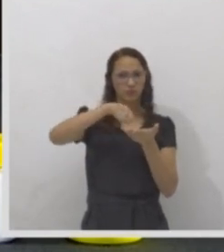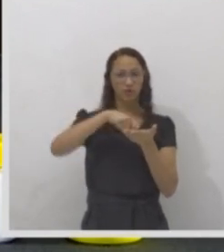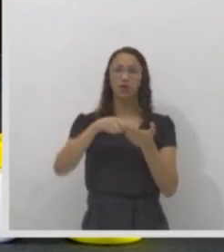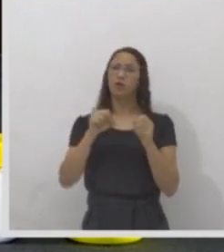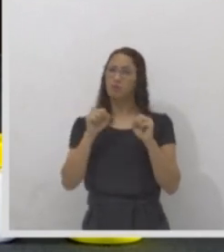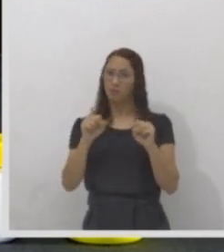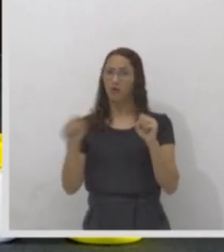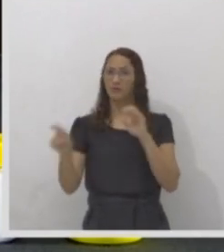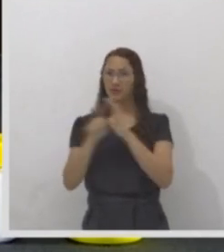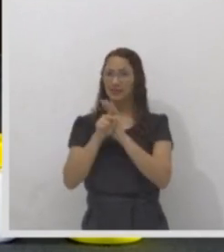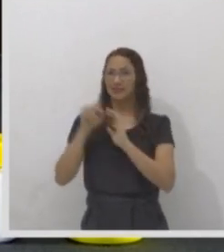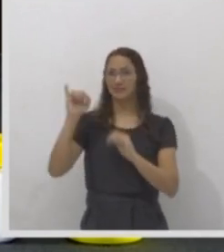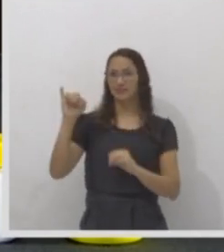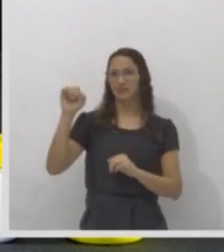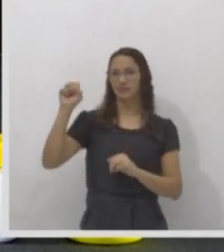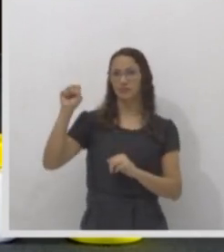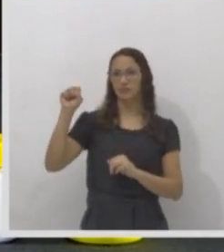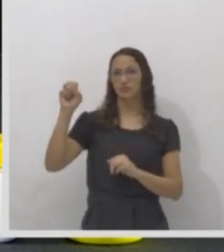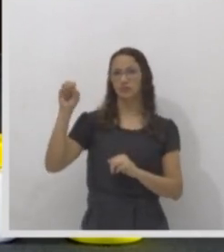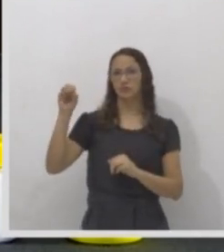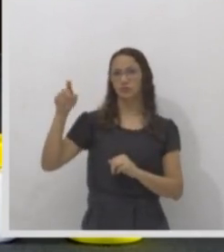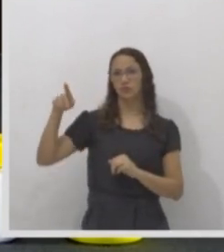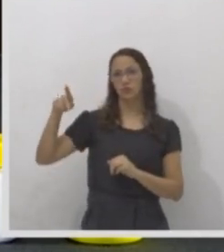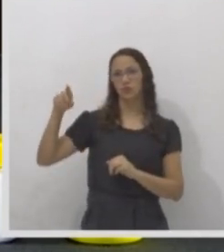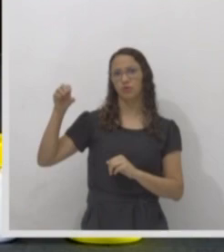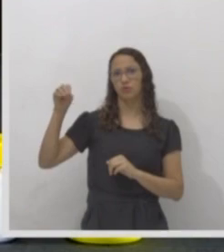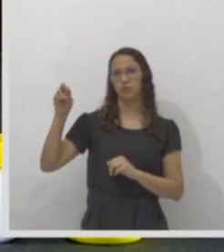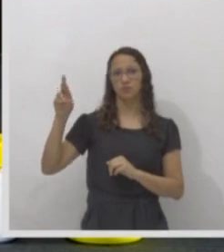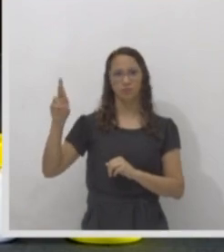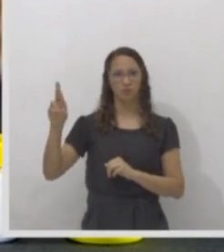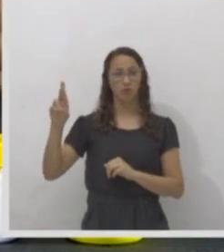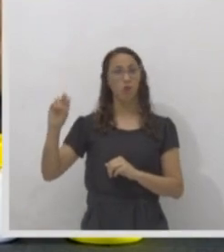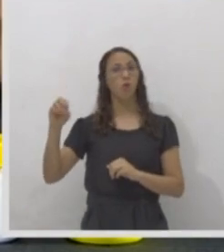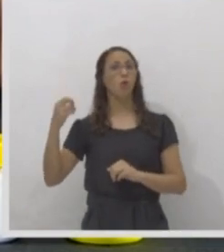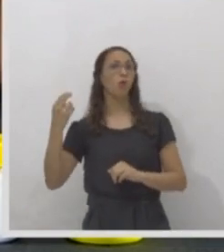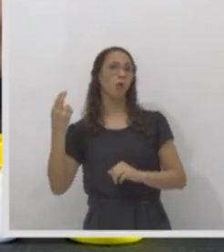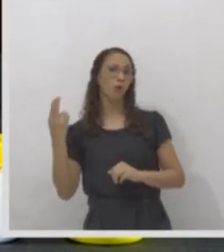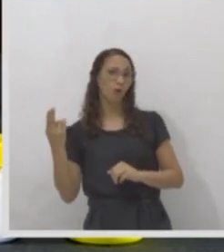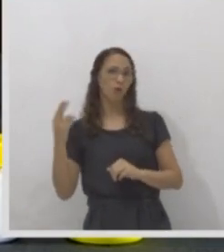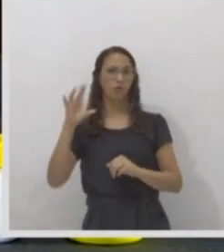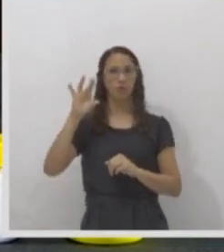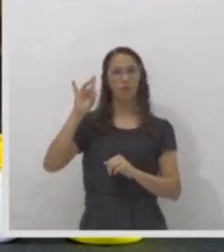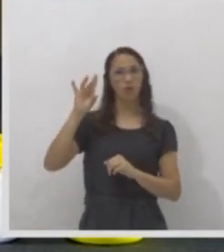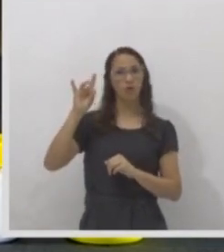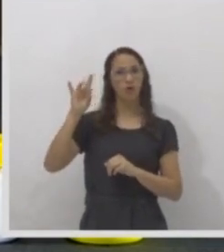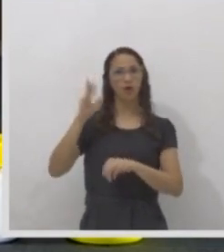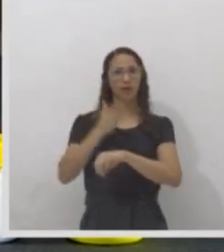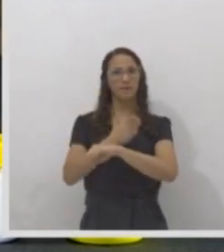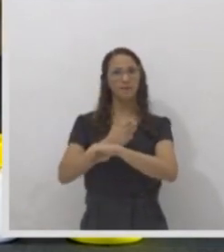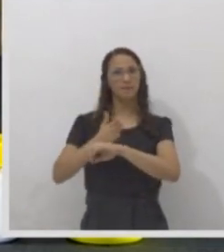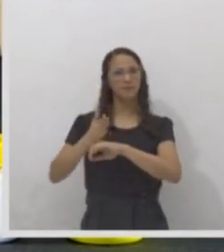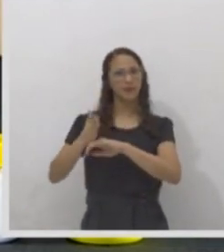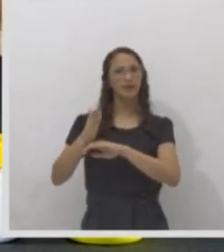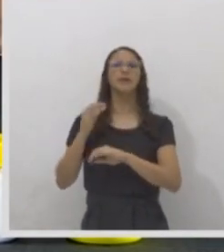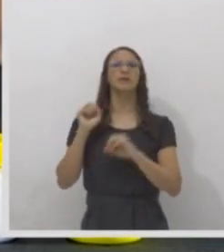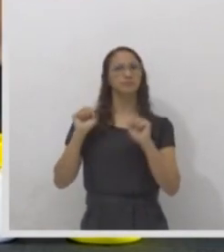branca mesmo. E reforçando, caso você não tenha bandeja de isopor, você pode fazer isso